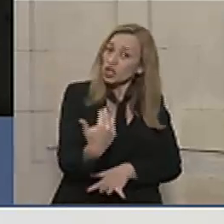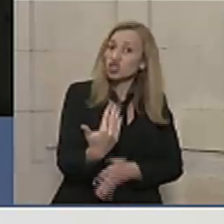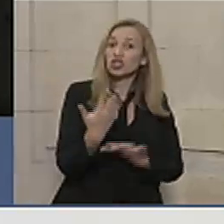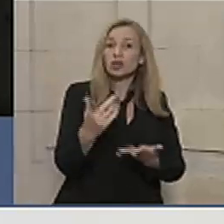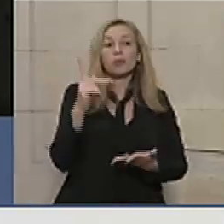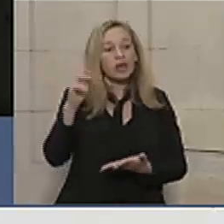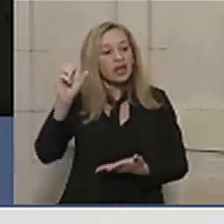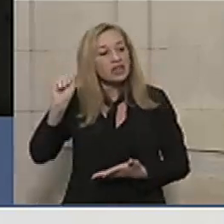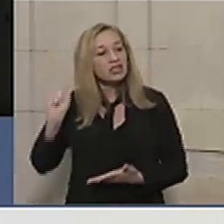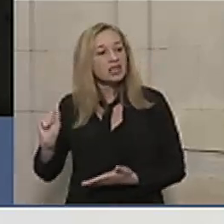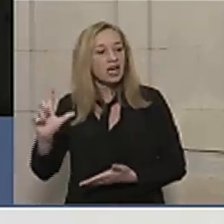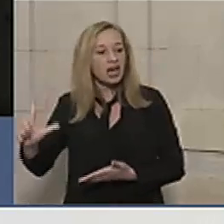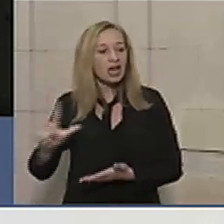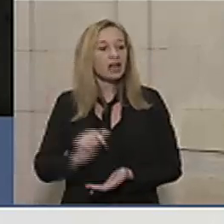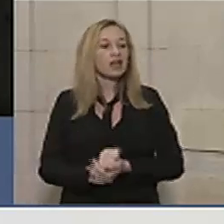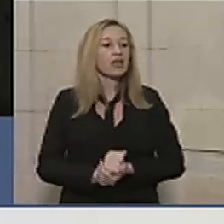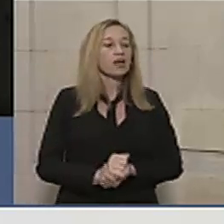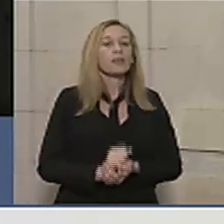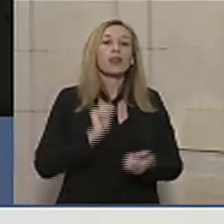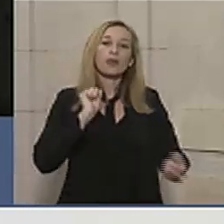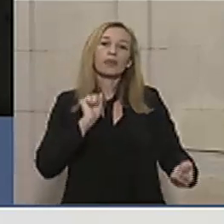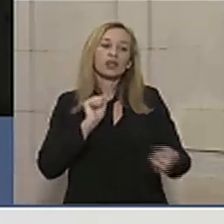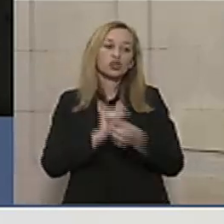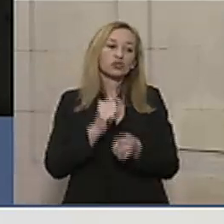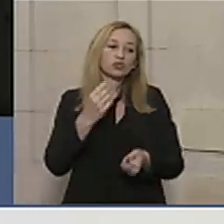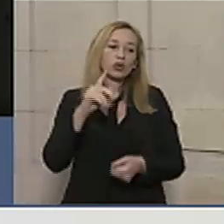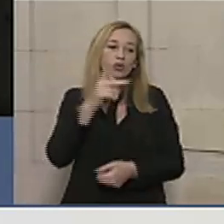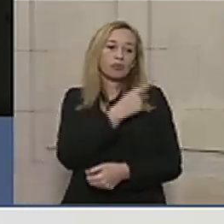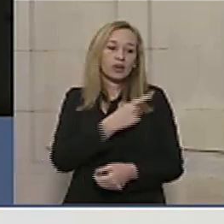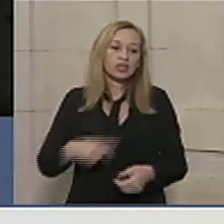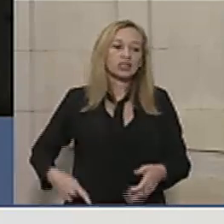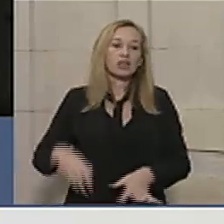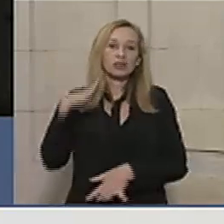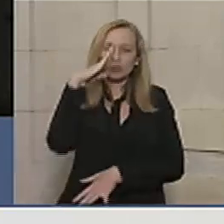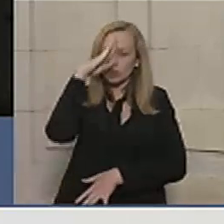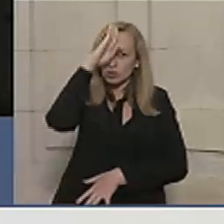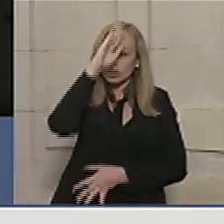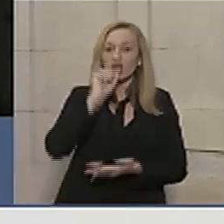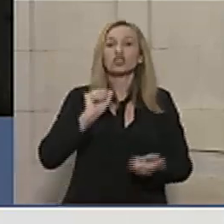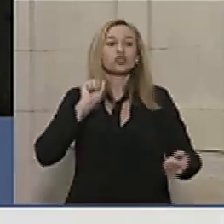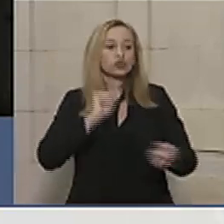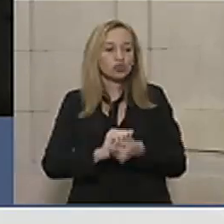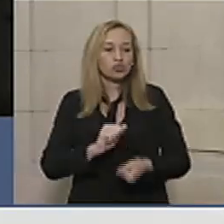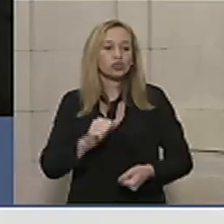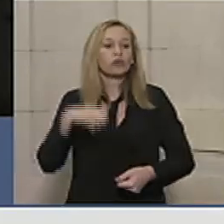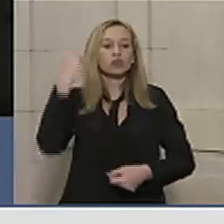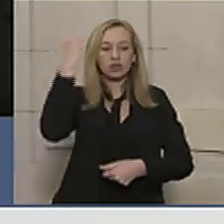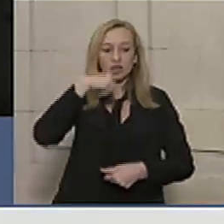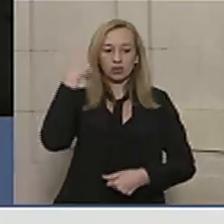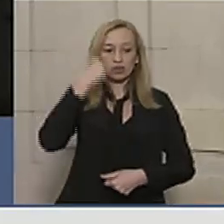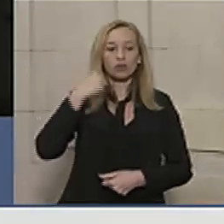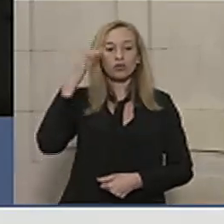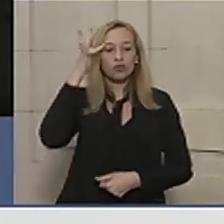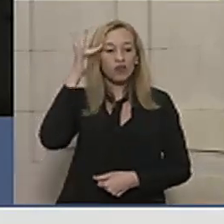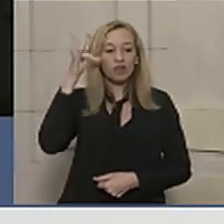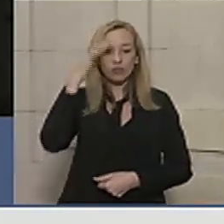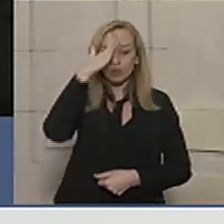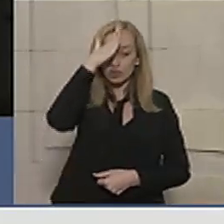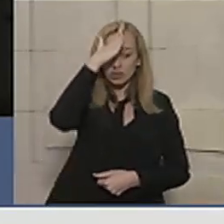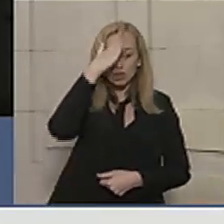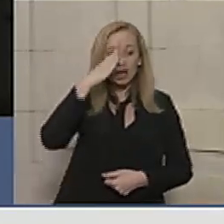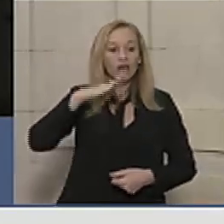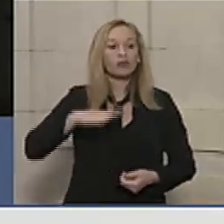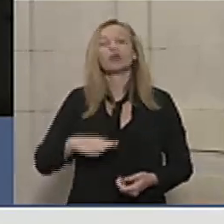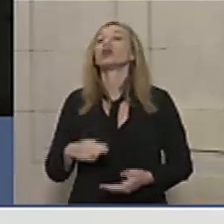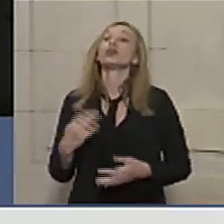do PSL, junto ao presidente Bolsonaro, junto ao senador Flávio Bolsonaro, que é do